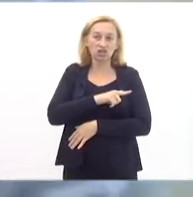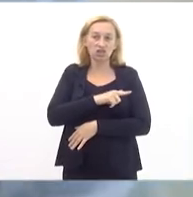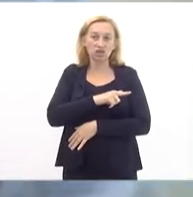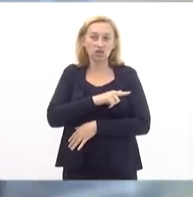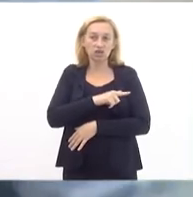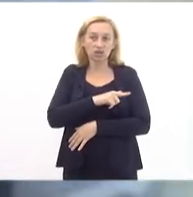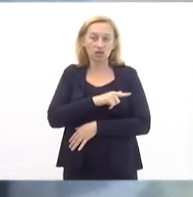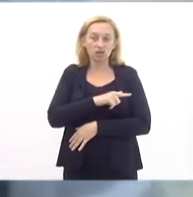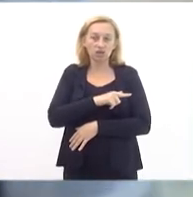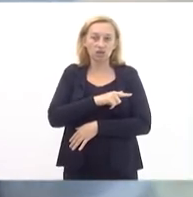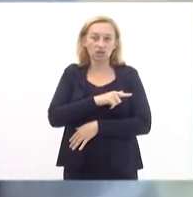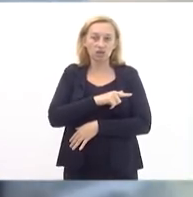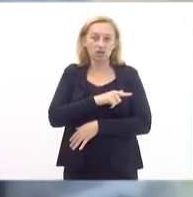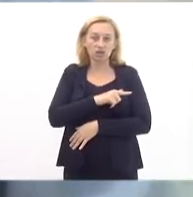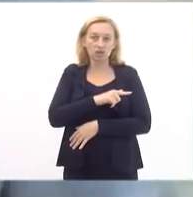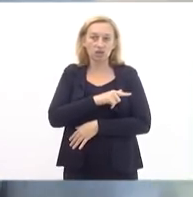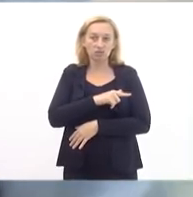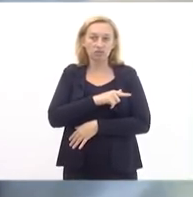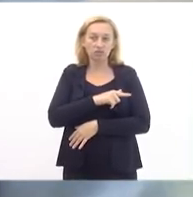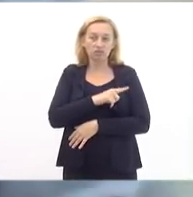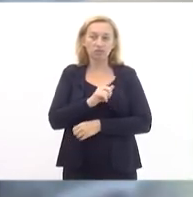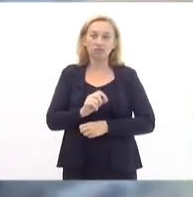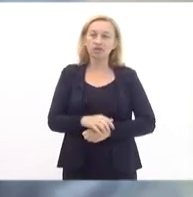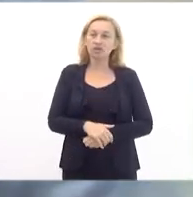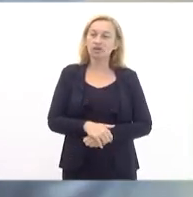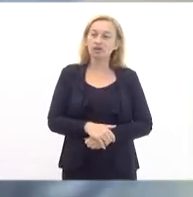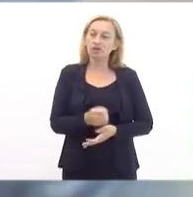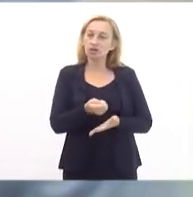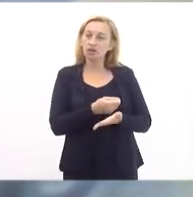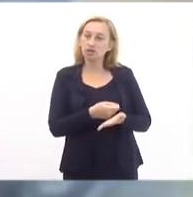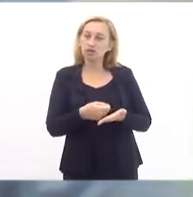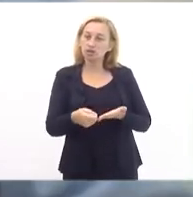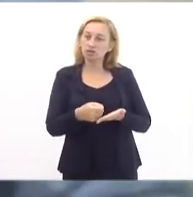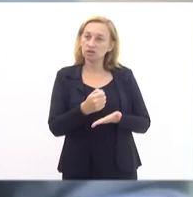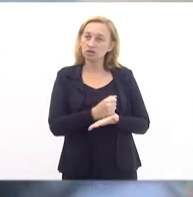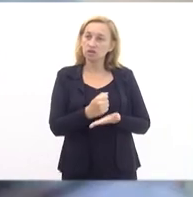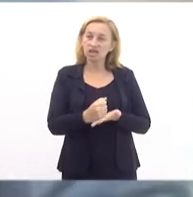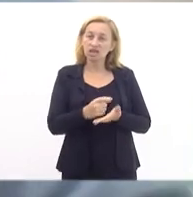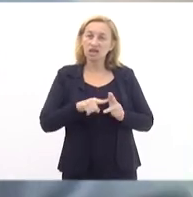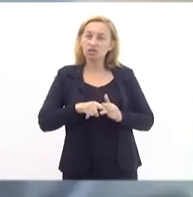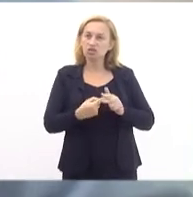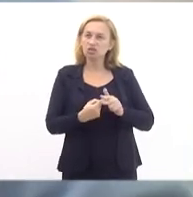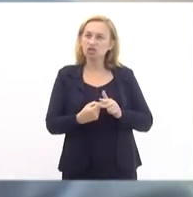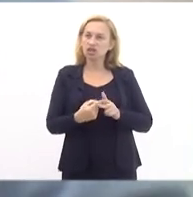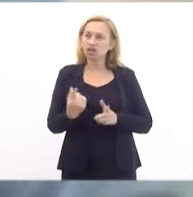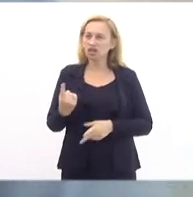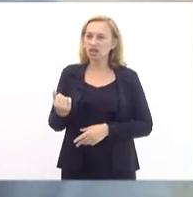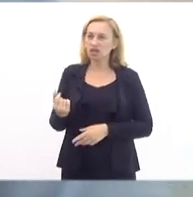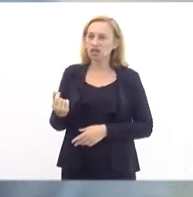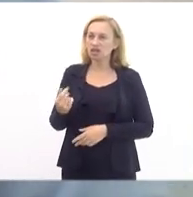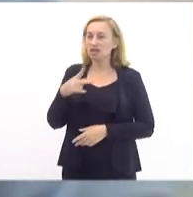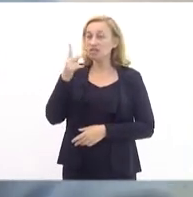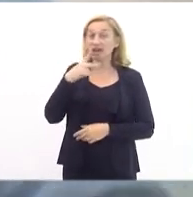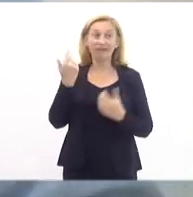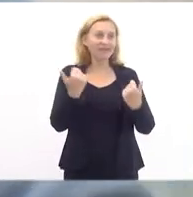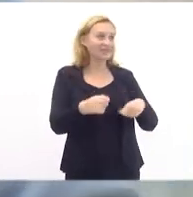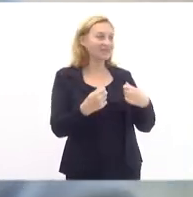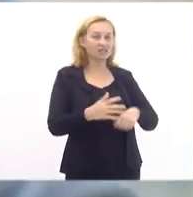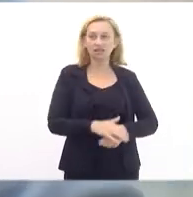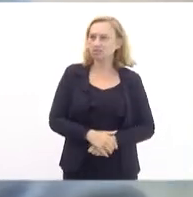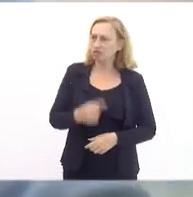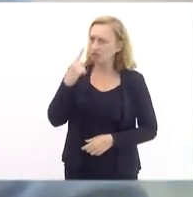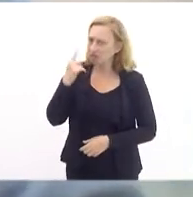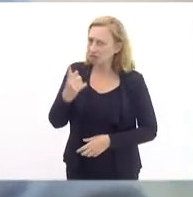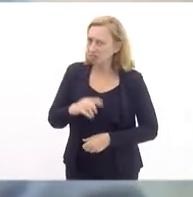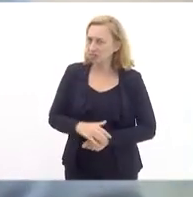o poder que foi lhe concedido, ajustar as contas e dizer que é deficitário. Ora,